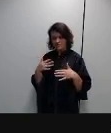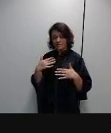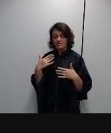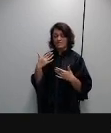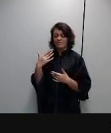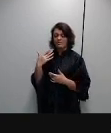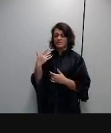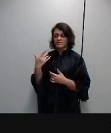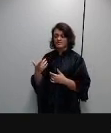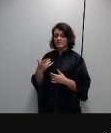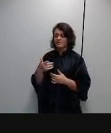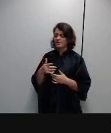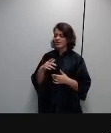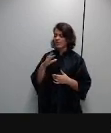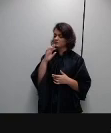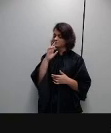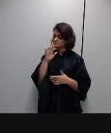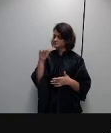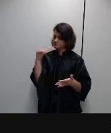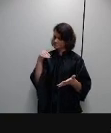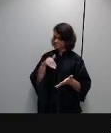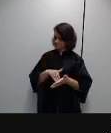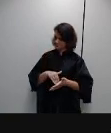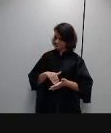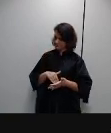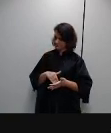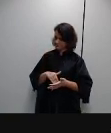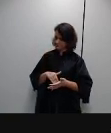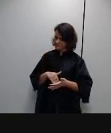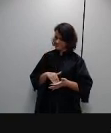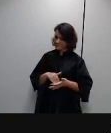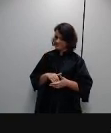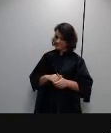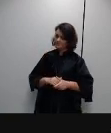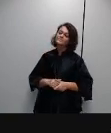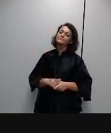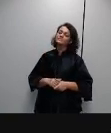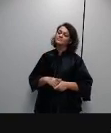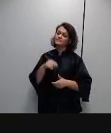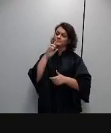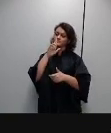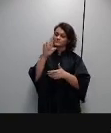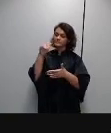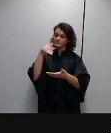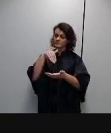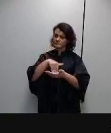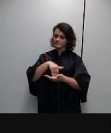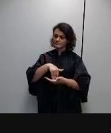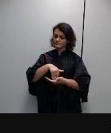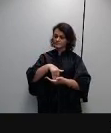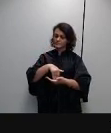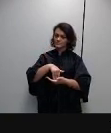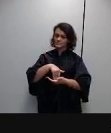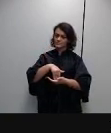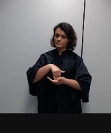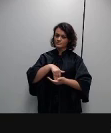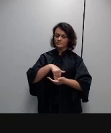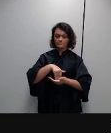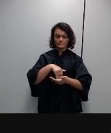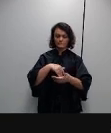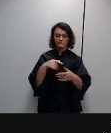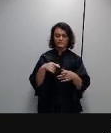daquela influência E é porque o resultado aquela influência no título executivo